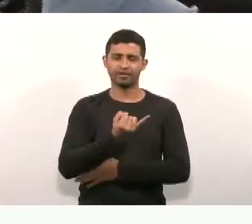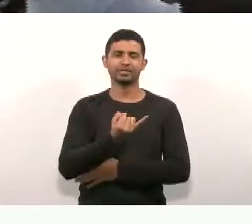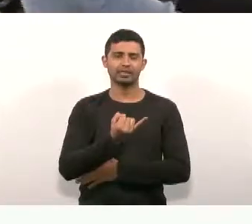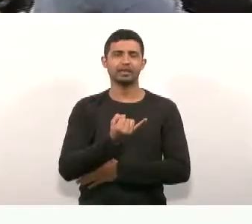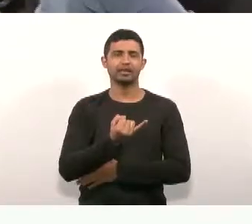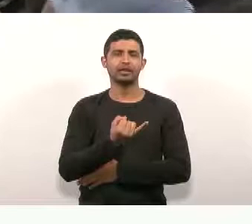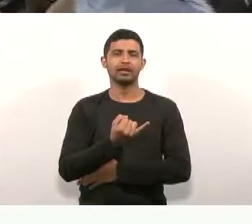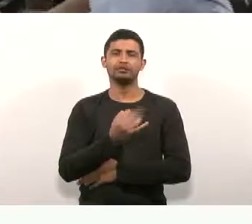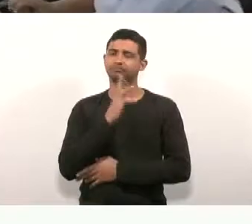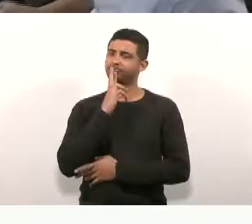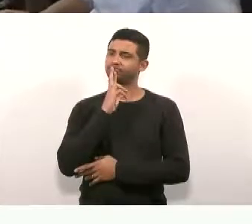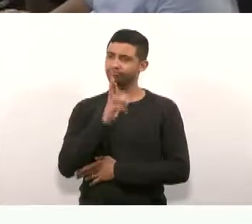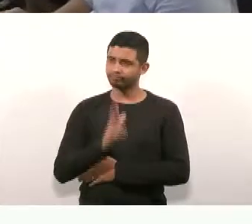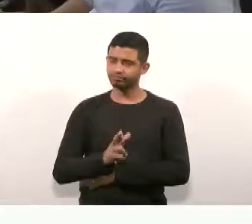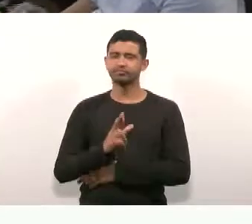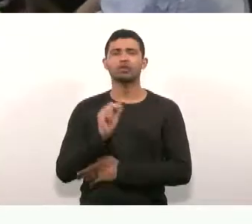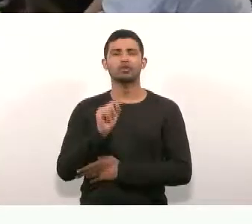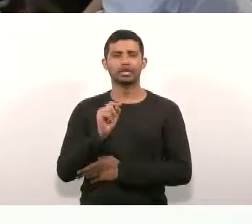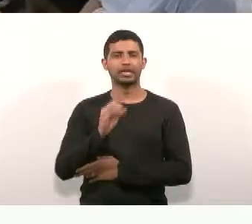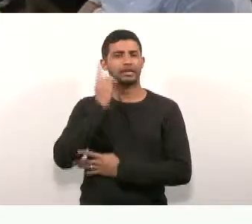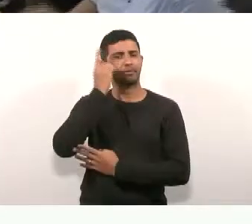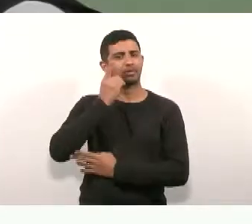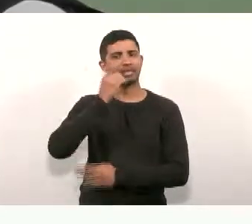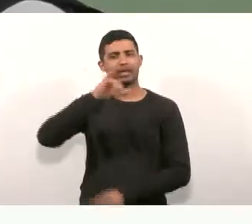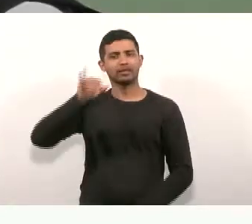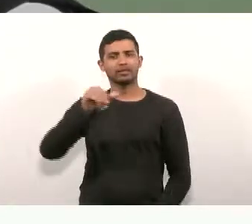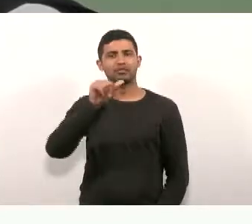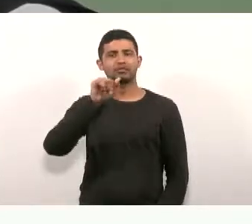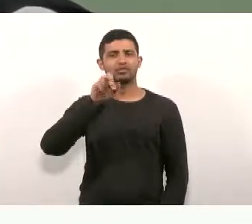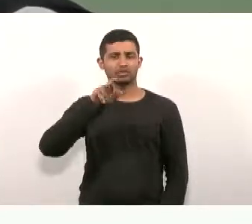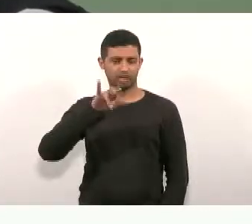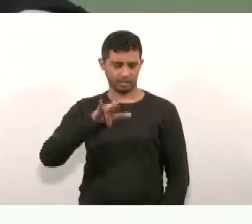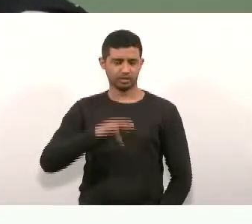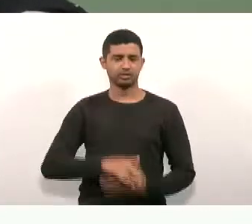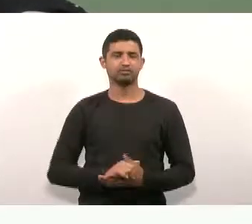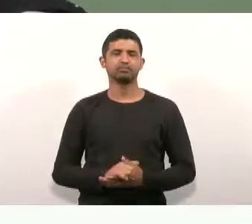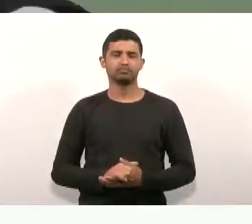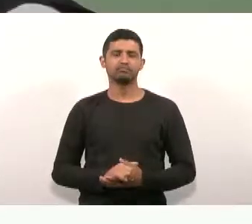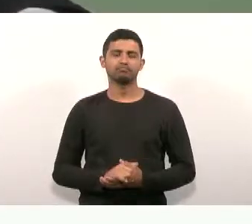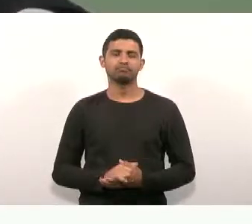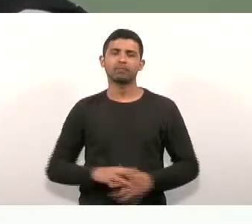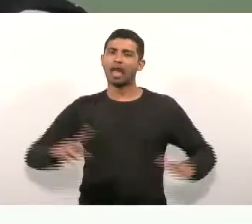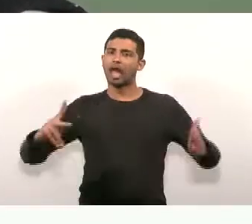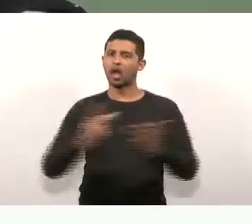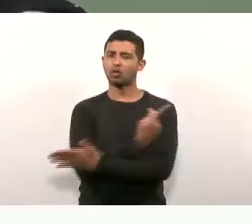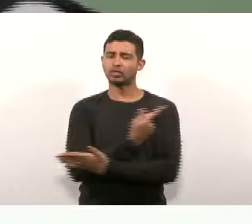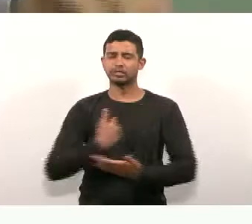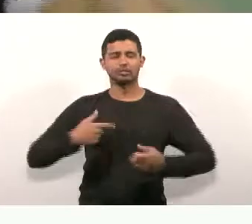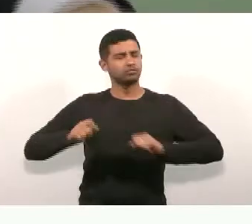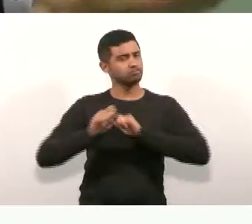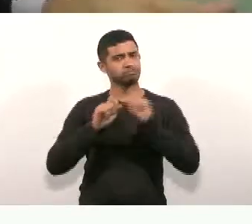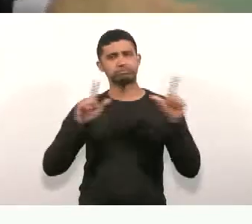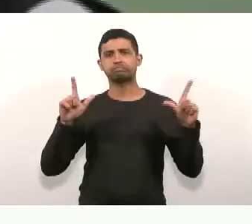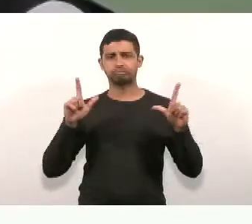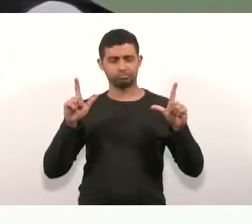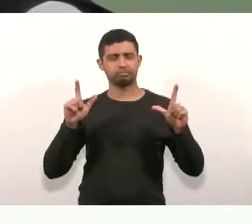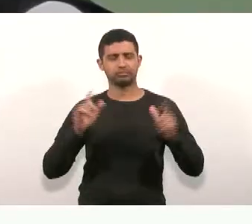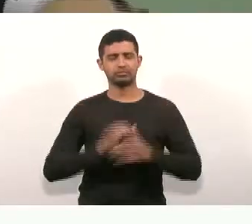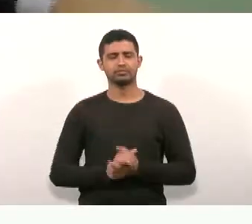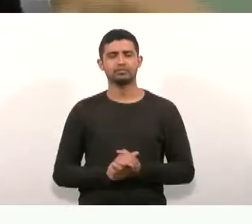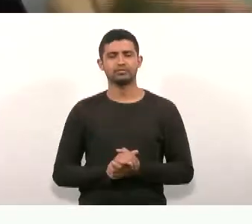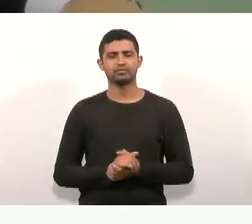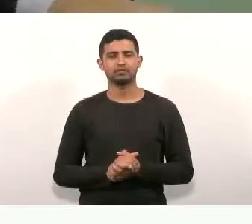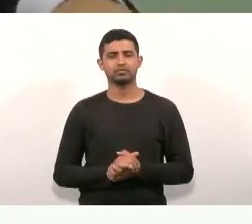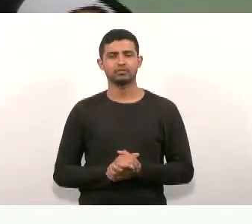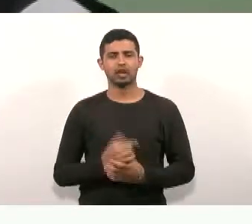para relatar, deputado Jair Bittencourt, um fato que nos chamou a atenção de todos